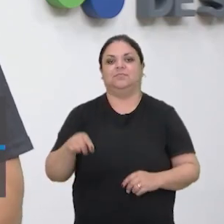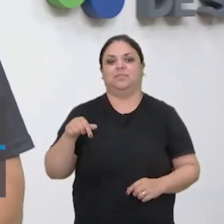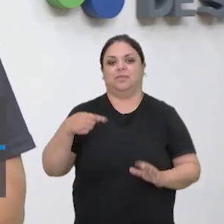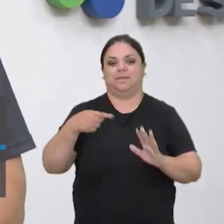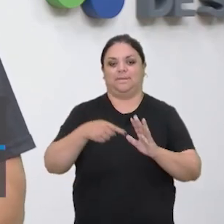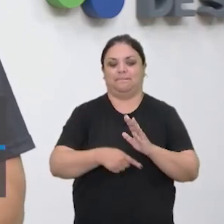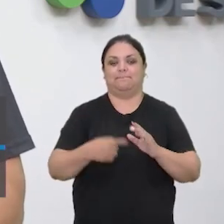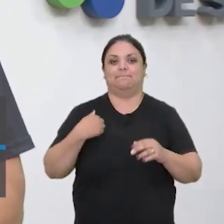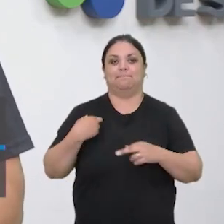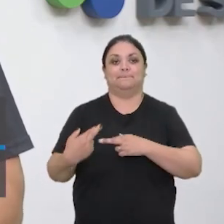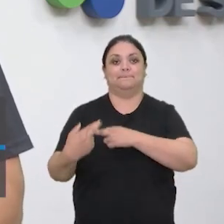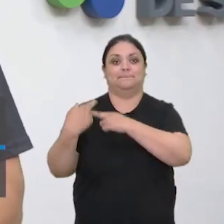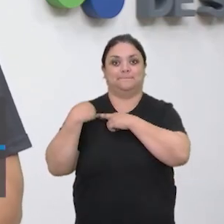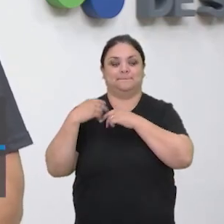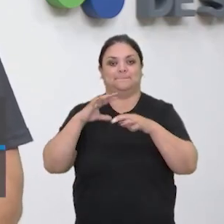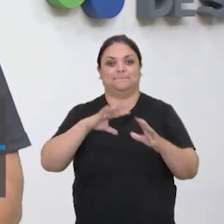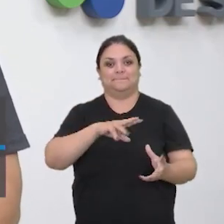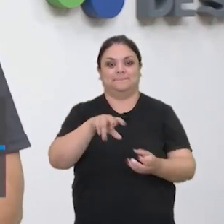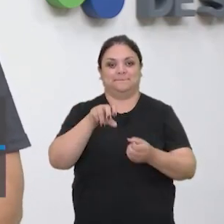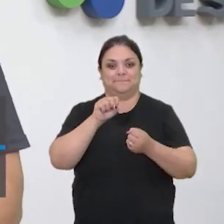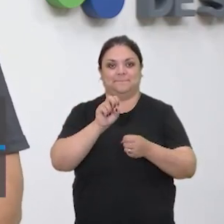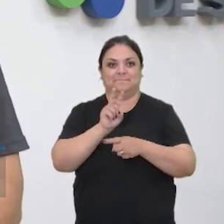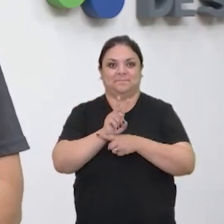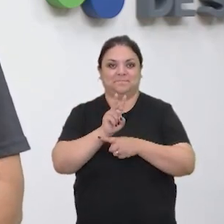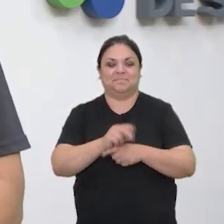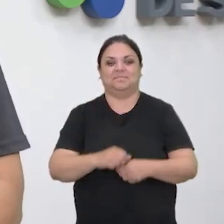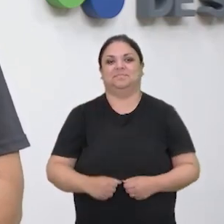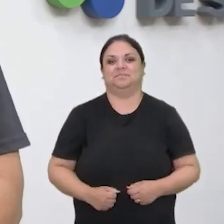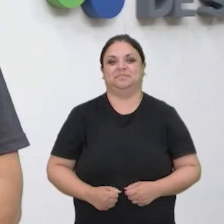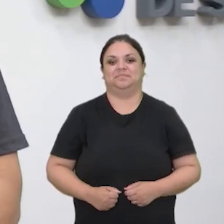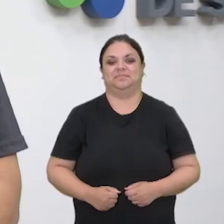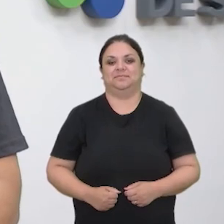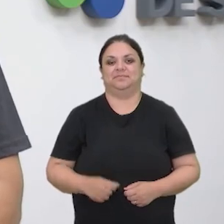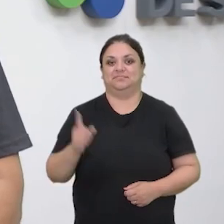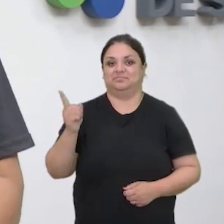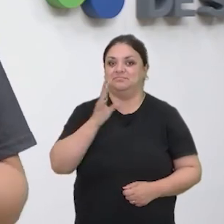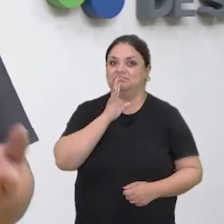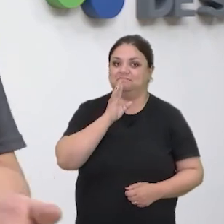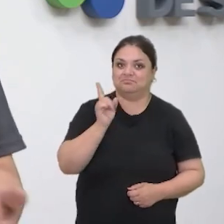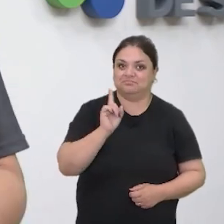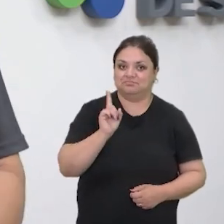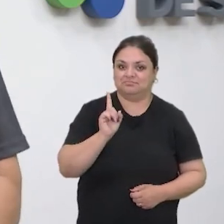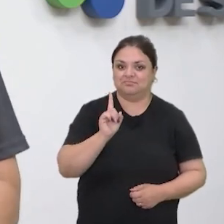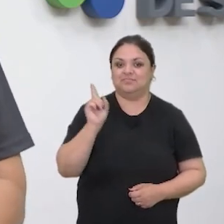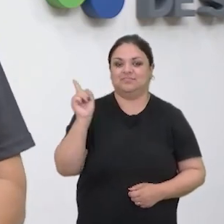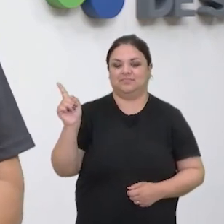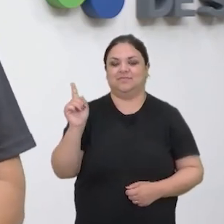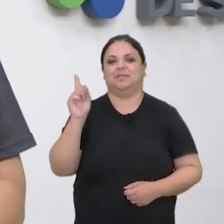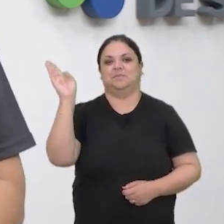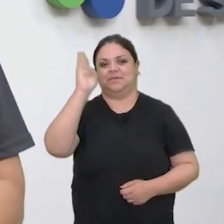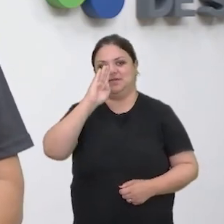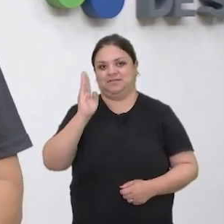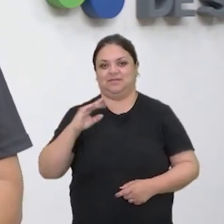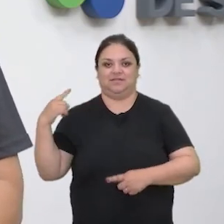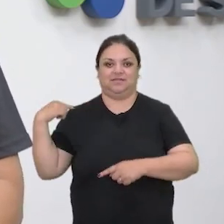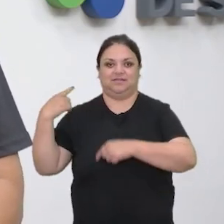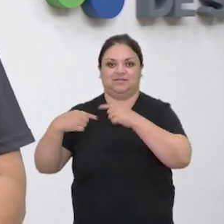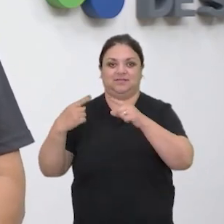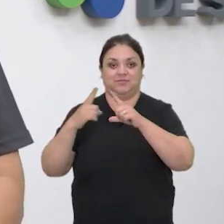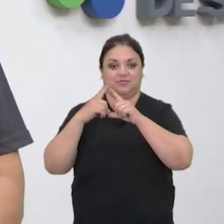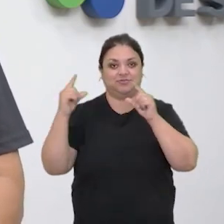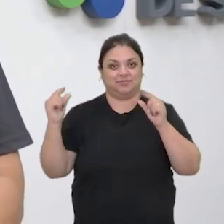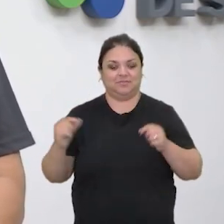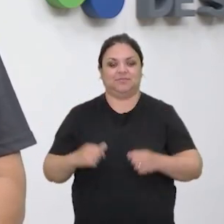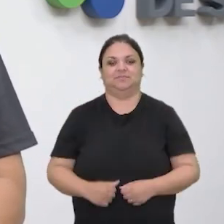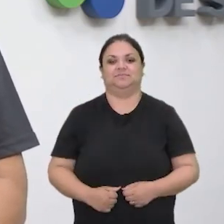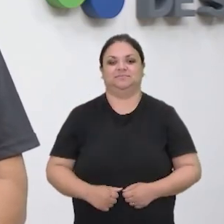no desenvolvimento sustentável. E vocês que não me conhecem, eu sou um brasileiro nato, descendente de japoneses. O